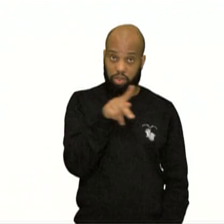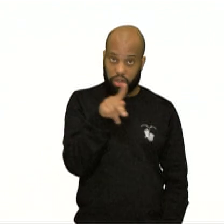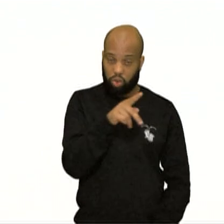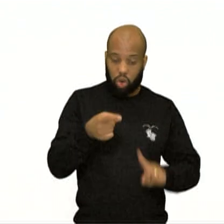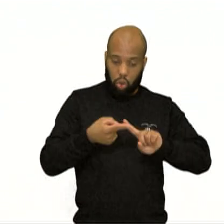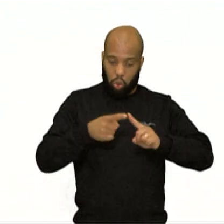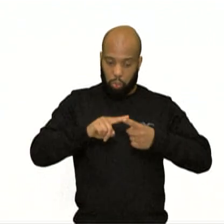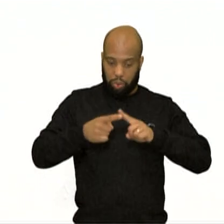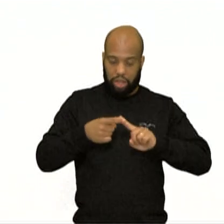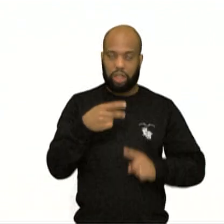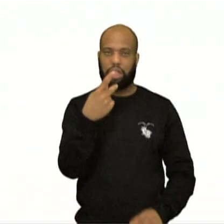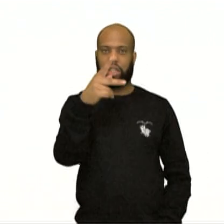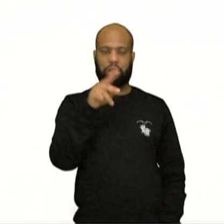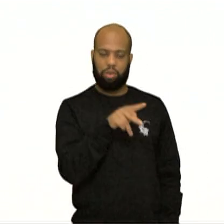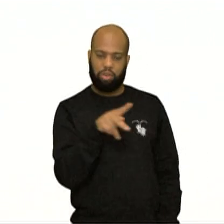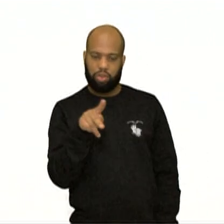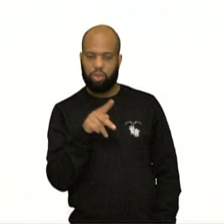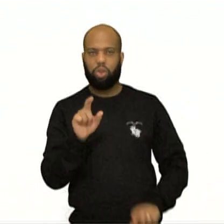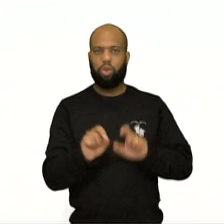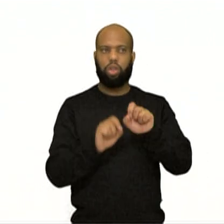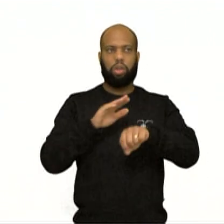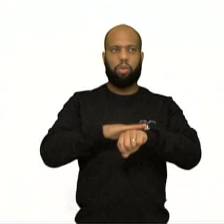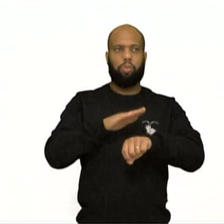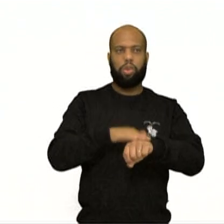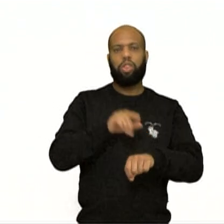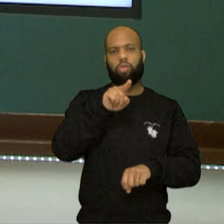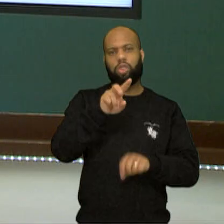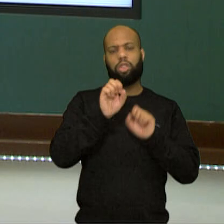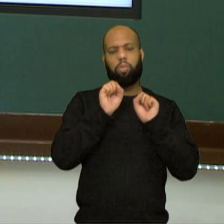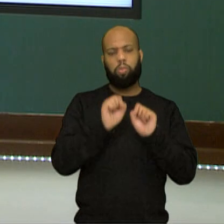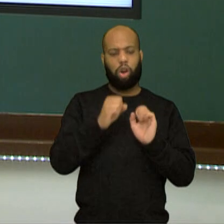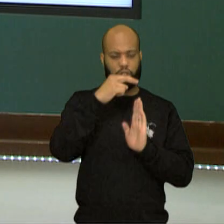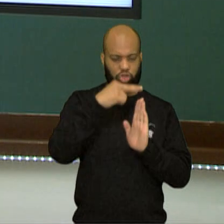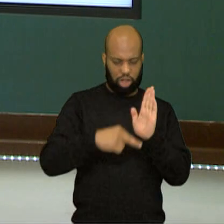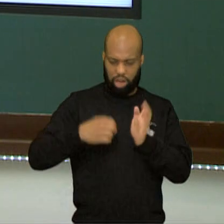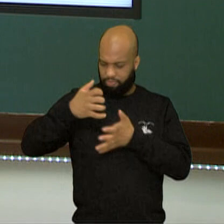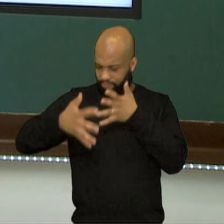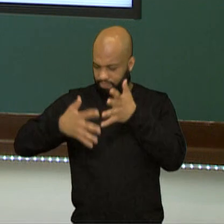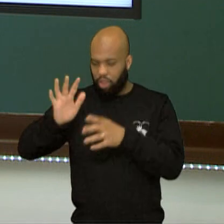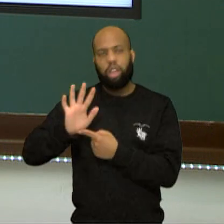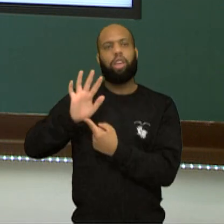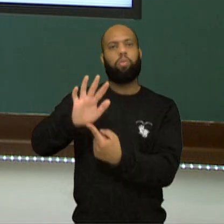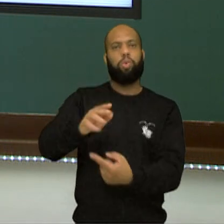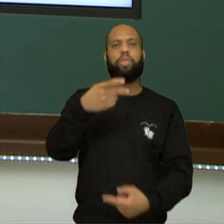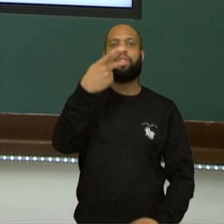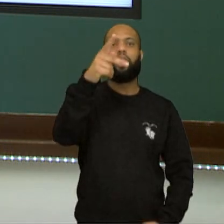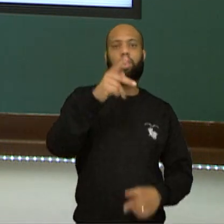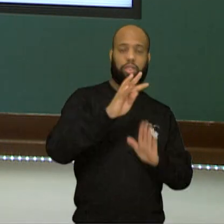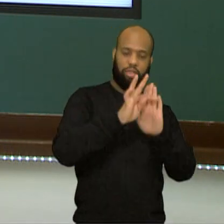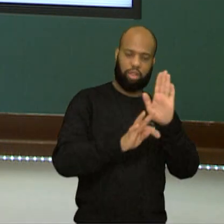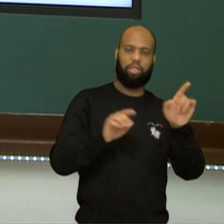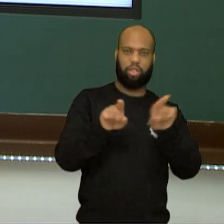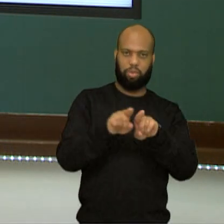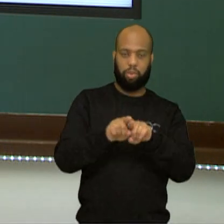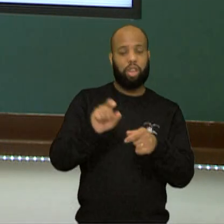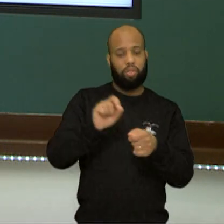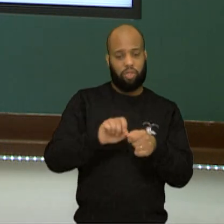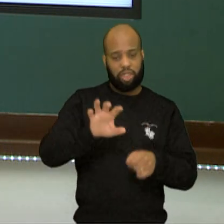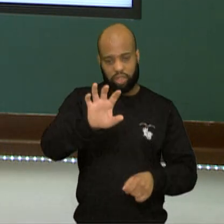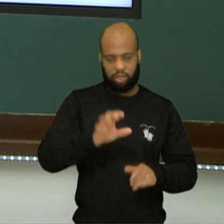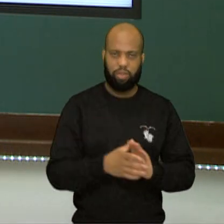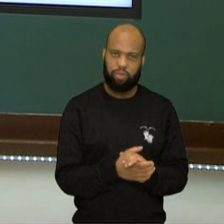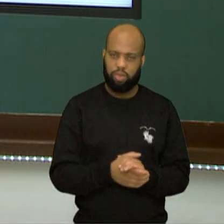combine com o professor ou com a professora um momento para apresentação da discussão, para apresentar o seu texto. Faça isso,